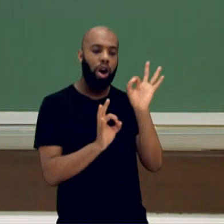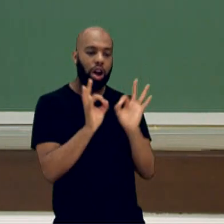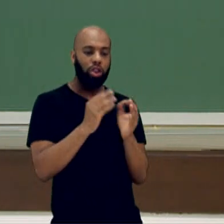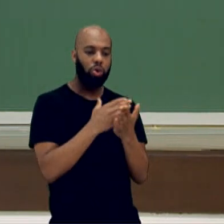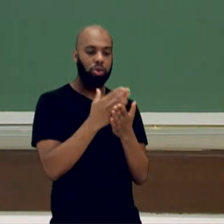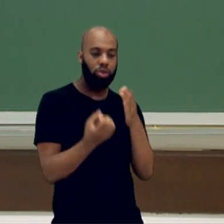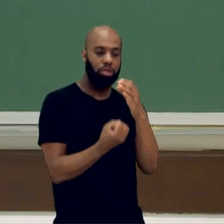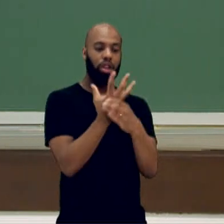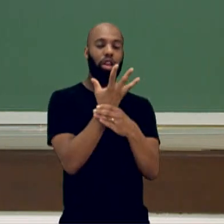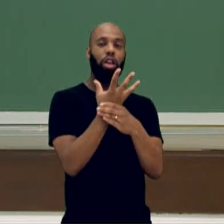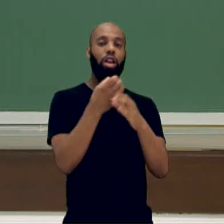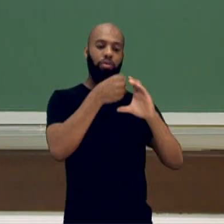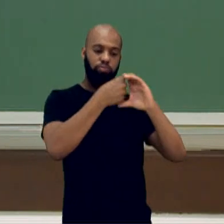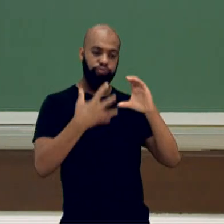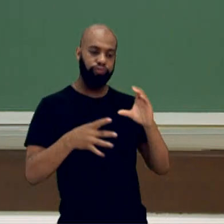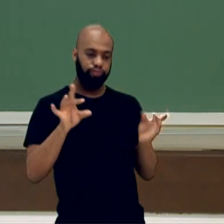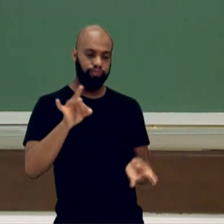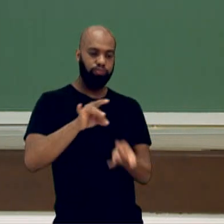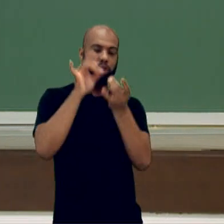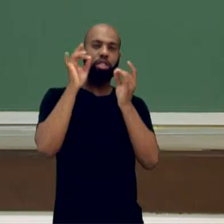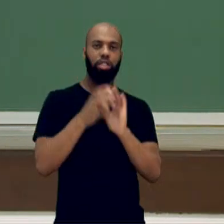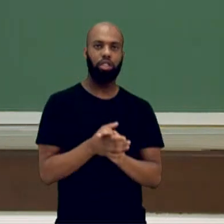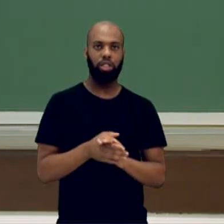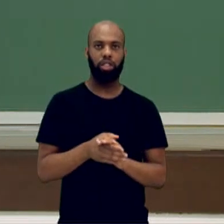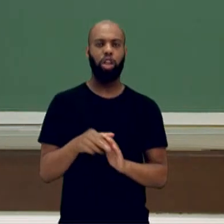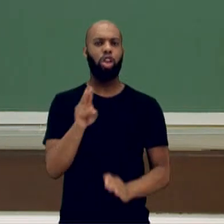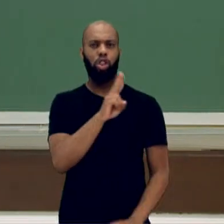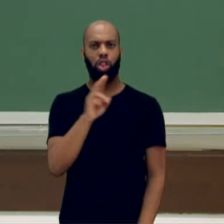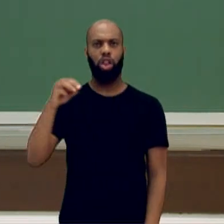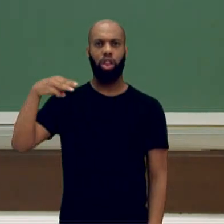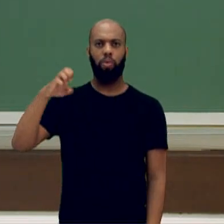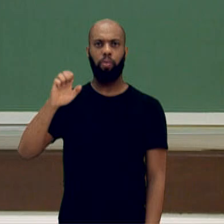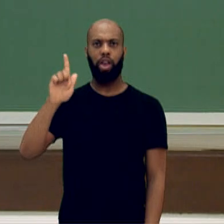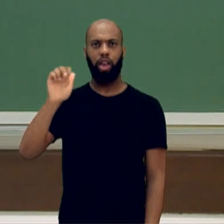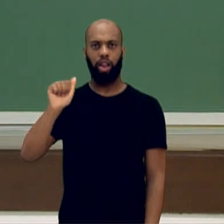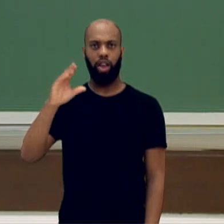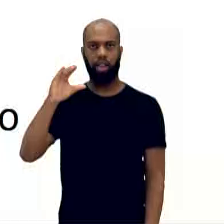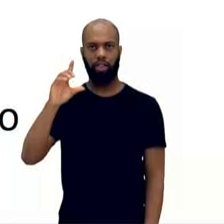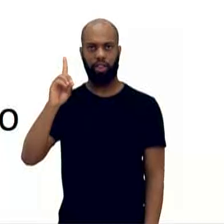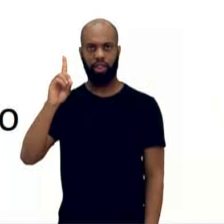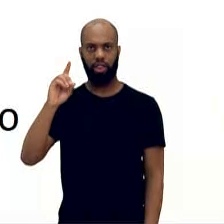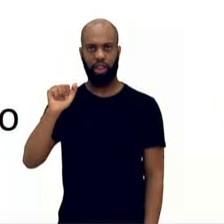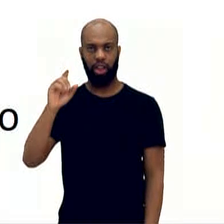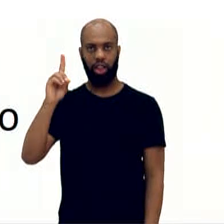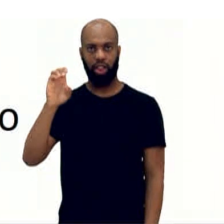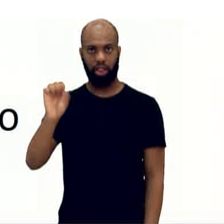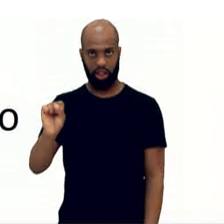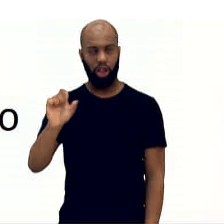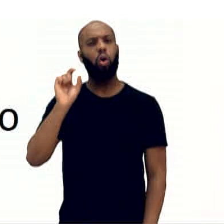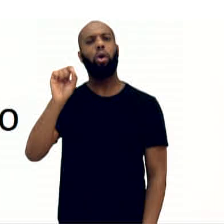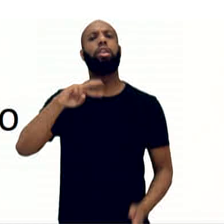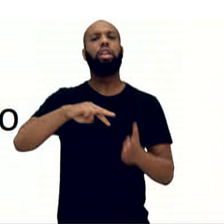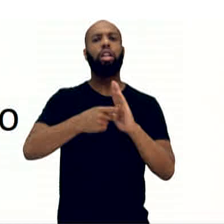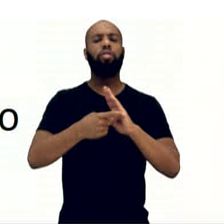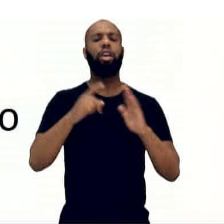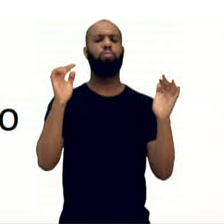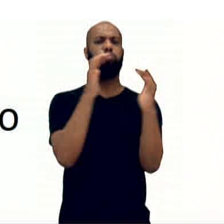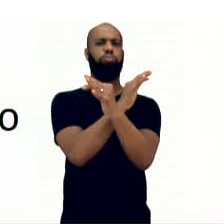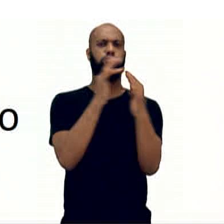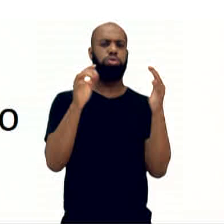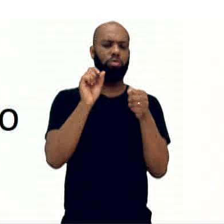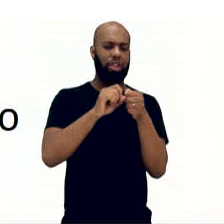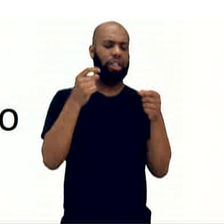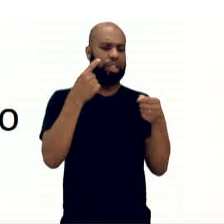de uma característica específica que nós chamamos de megacidades. O que são as megacidades? A urbanização produziu cidades